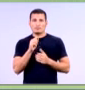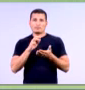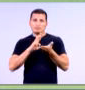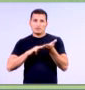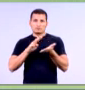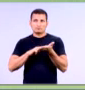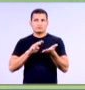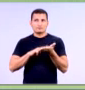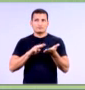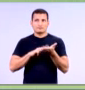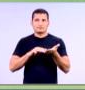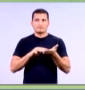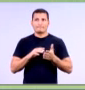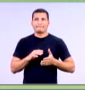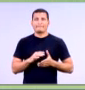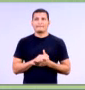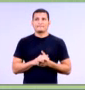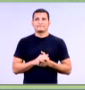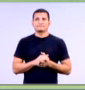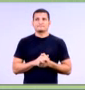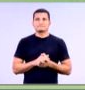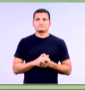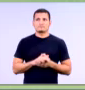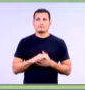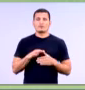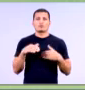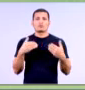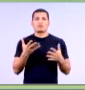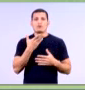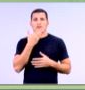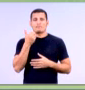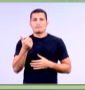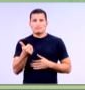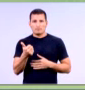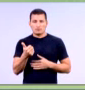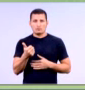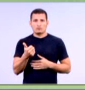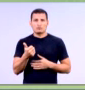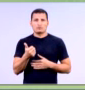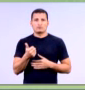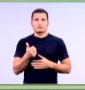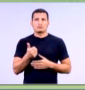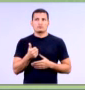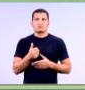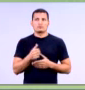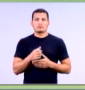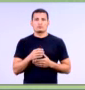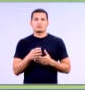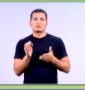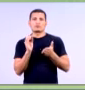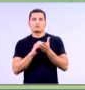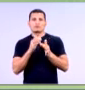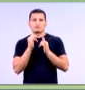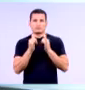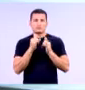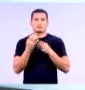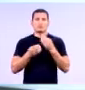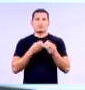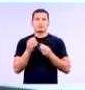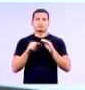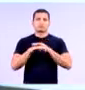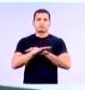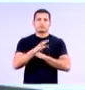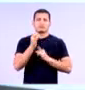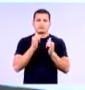método. E qual é a melhor maneira de passar uma informação? Gente, como é que eu armazeno uma